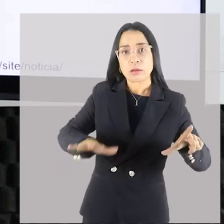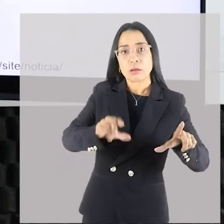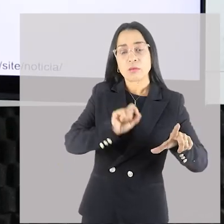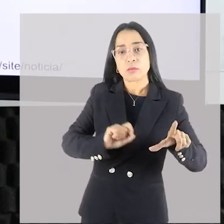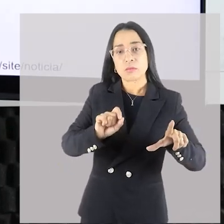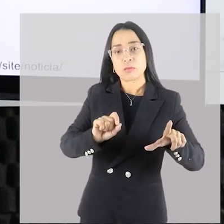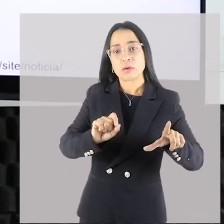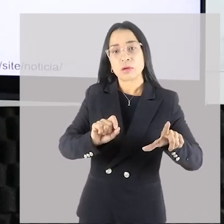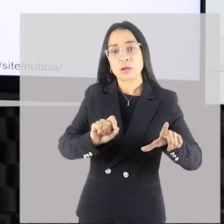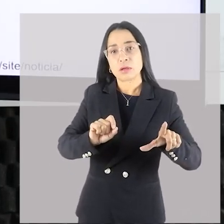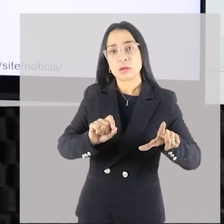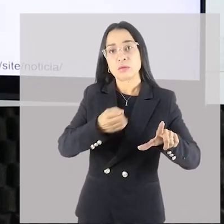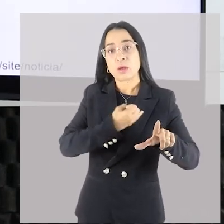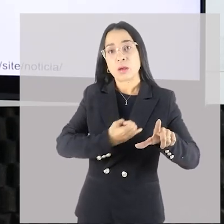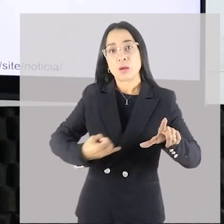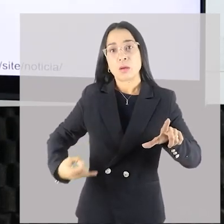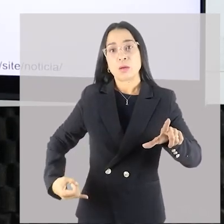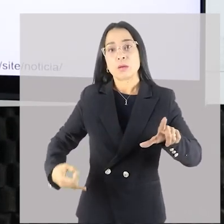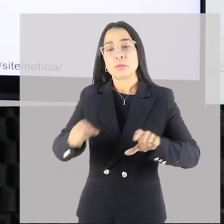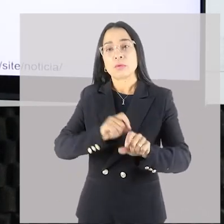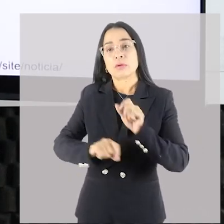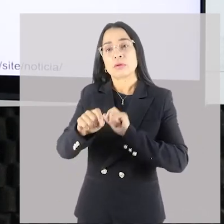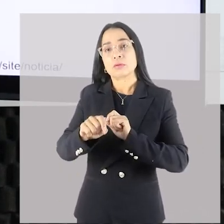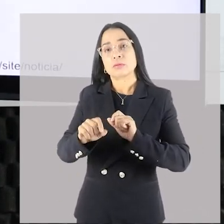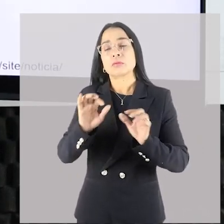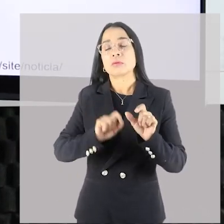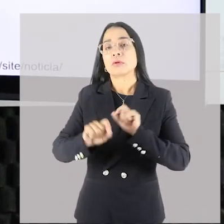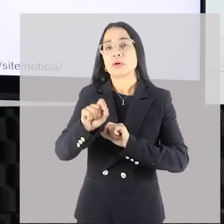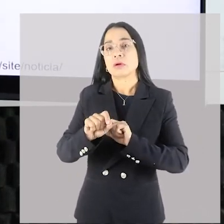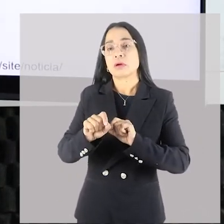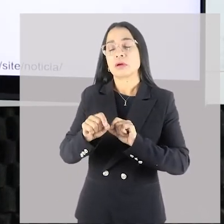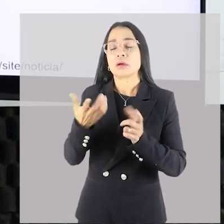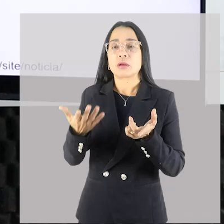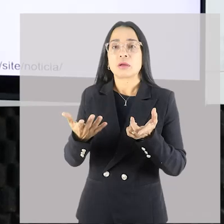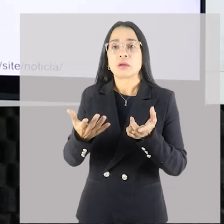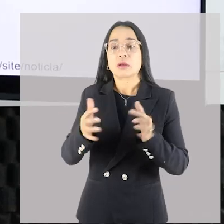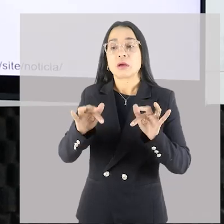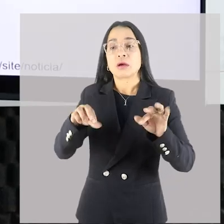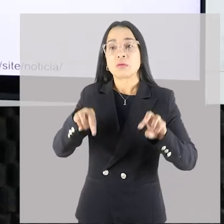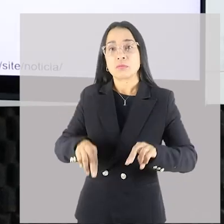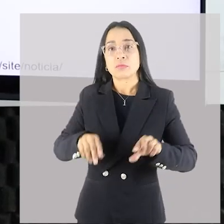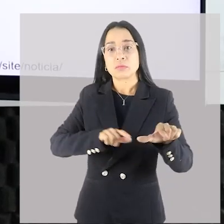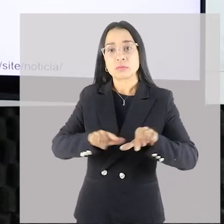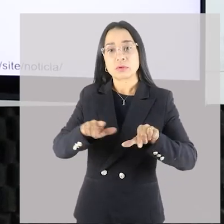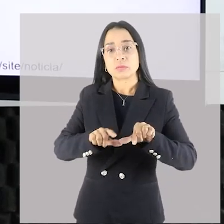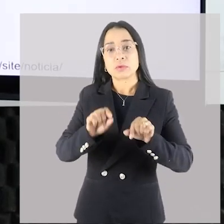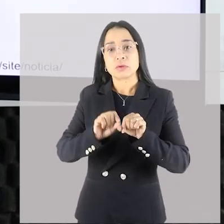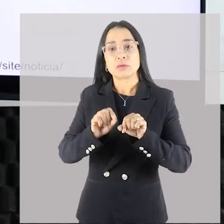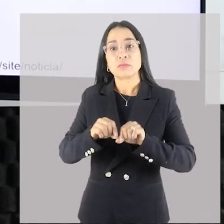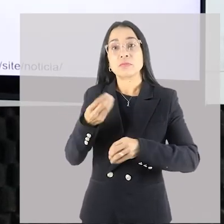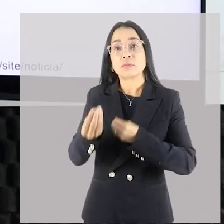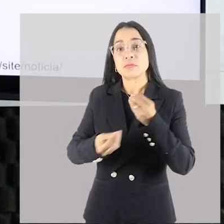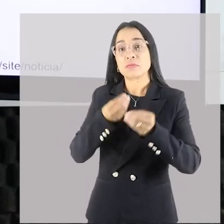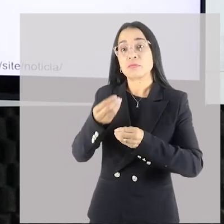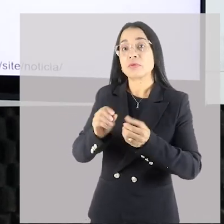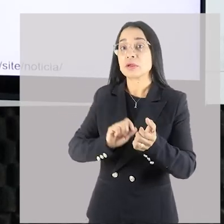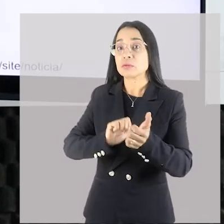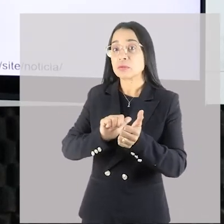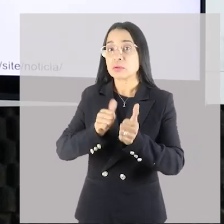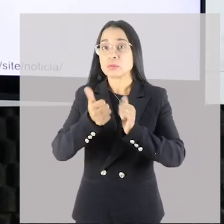desses imperadores, ele, ao final do seu serviço, fez esses jogos como forma